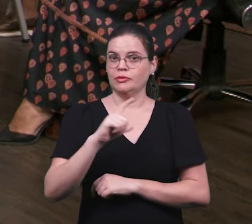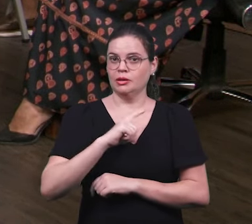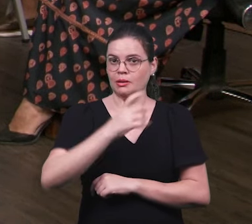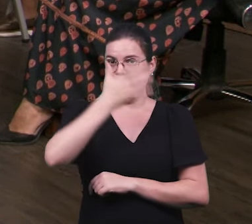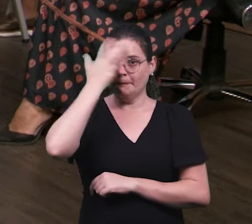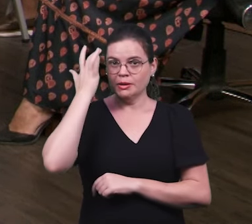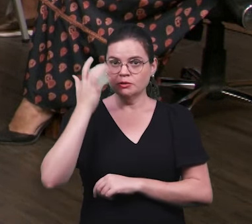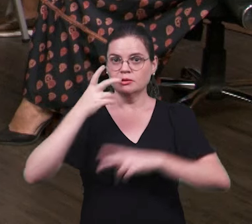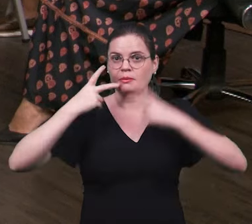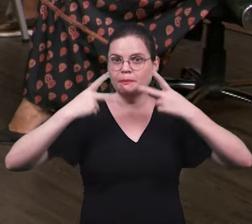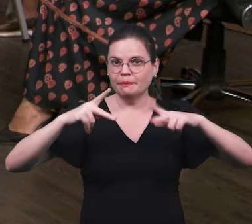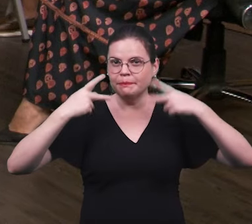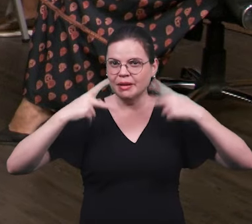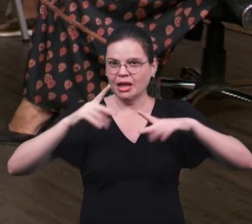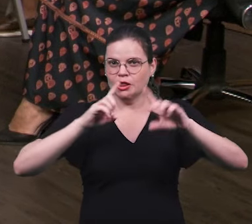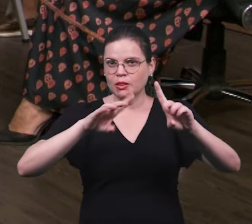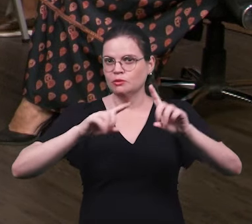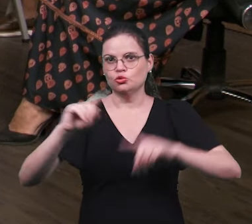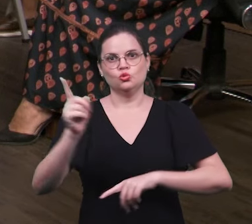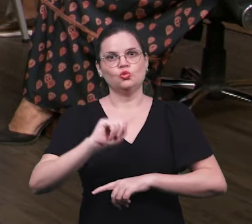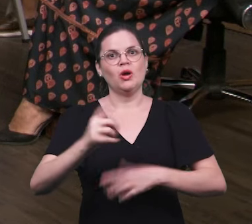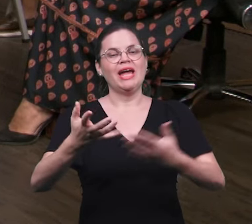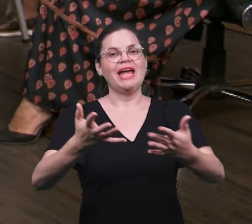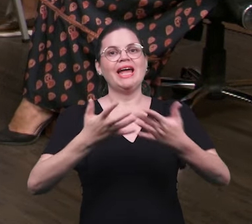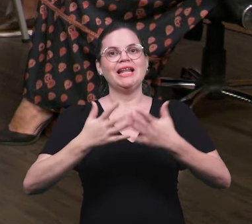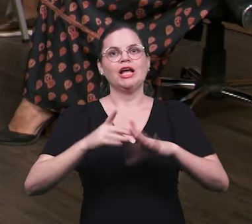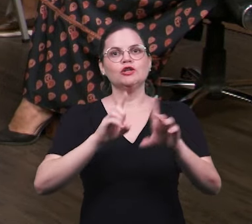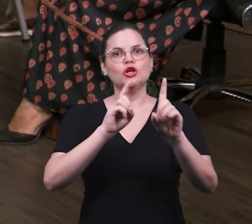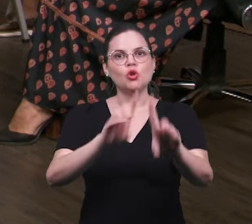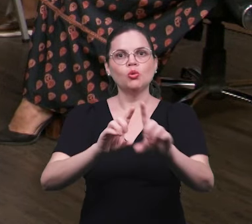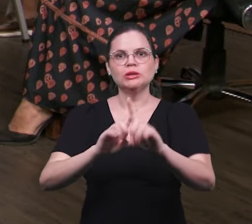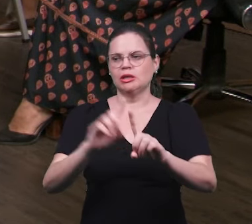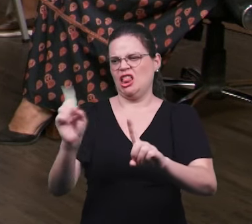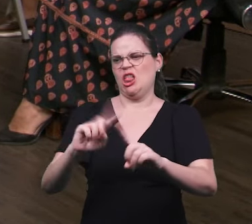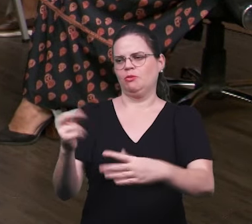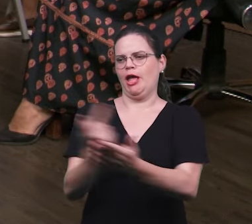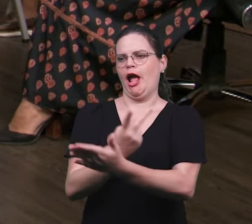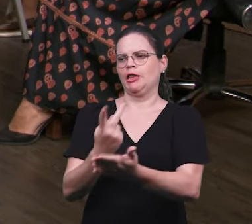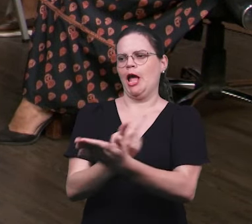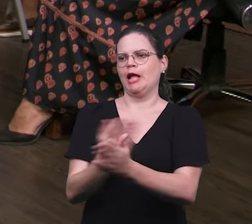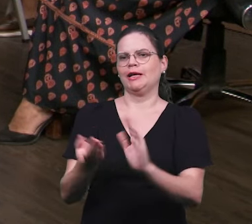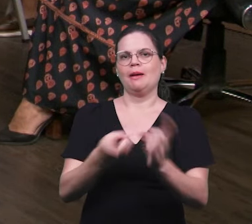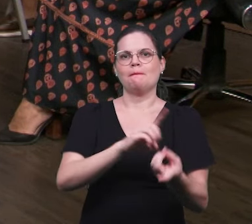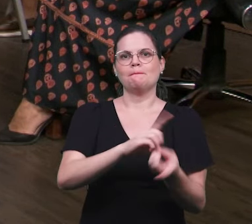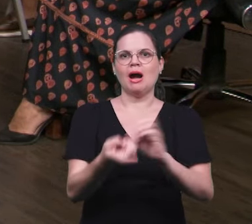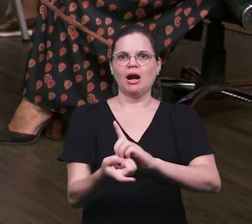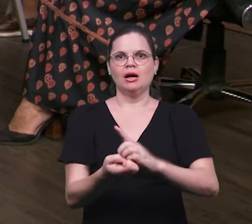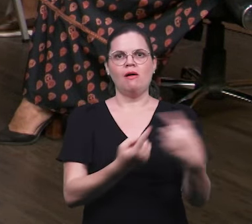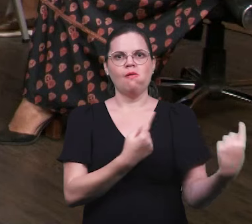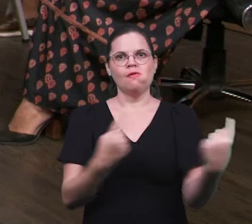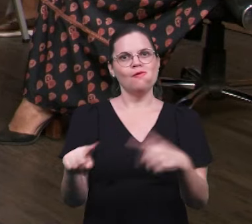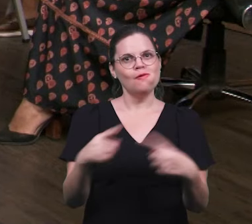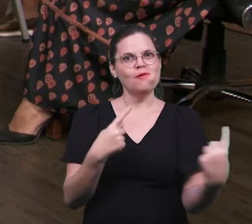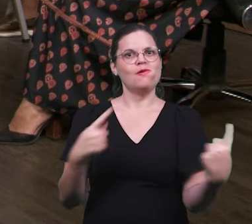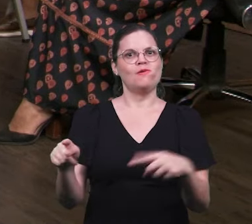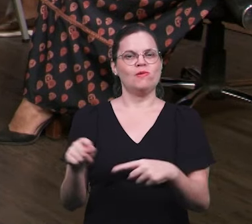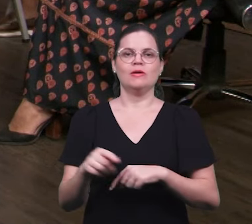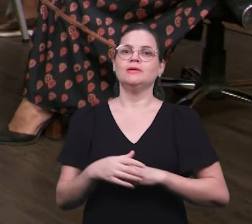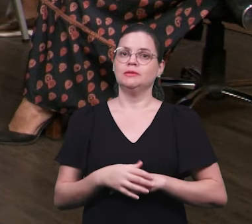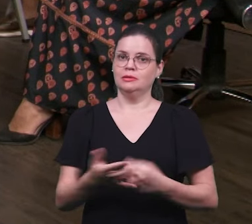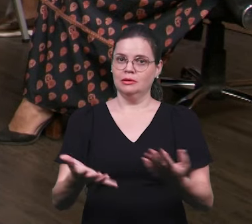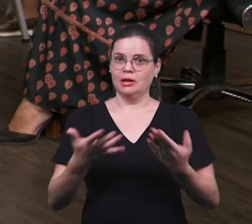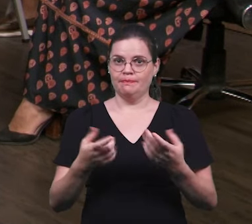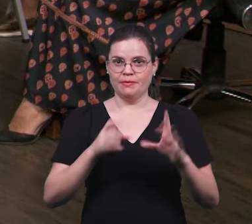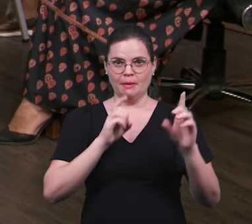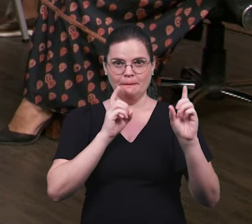não prega evangelho. Ele quer despregar para quem está no evangelho. Ele quer atacar quem está no evangelho. Mas